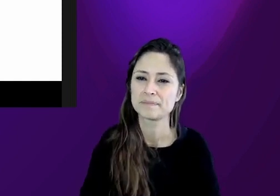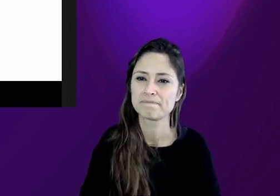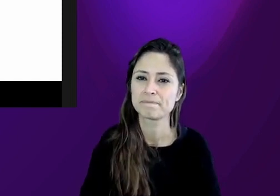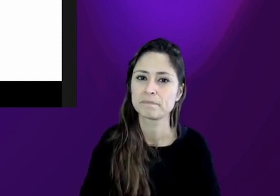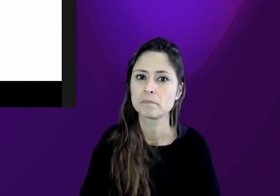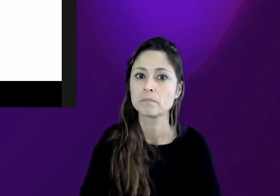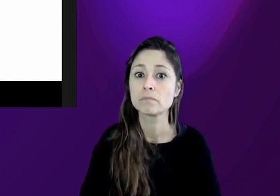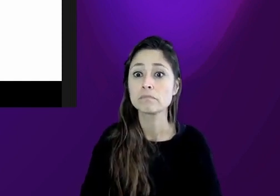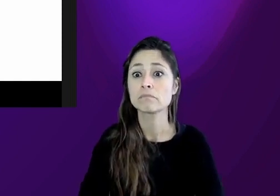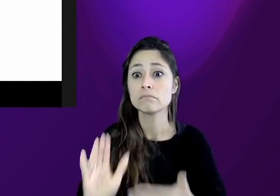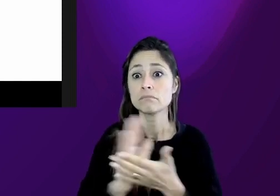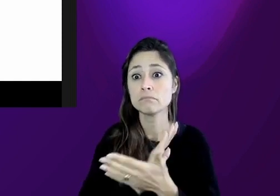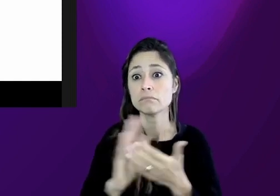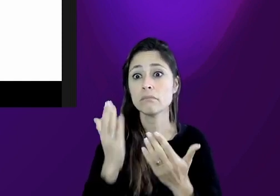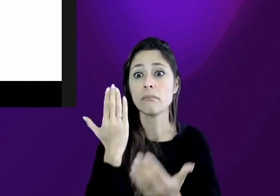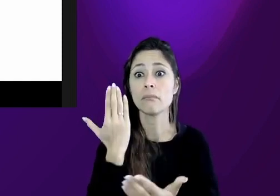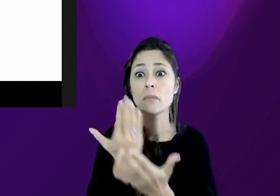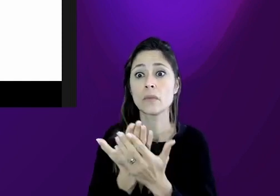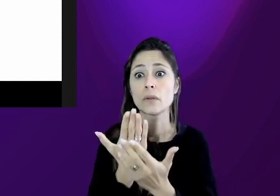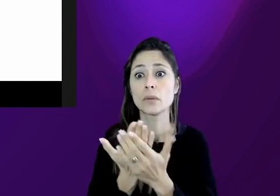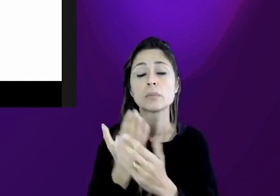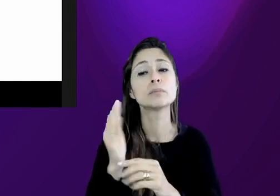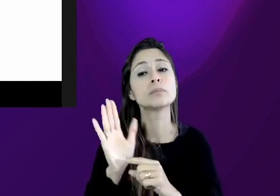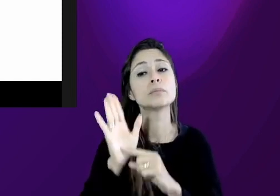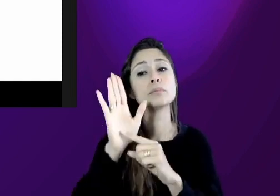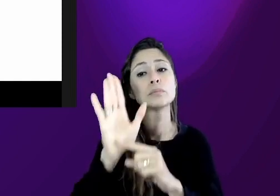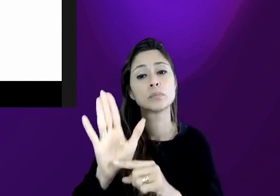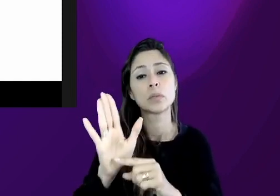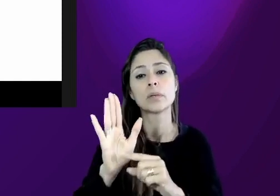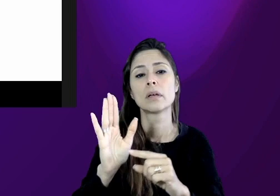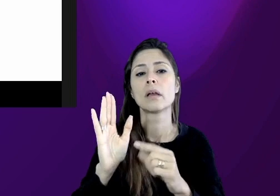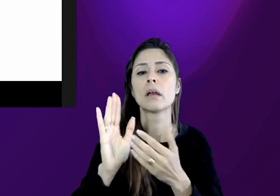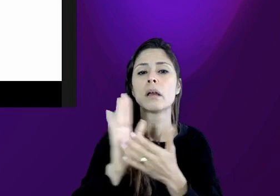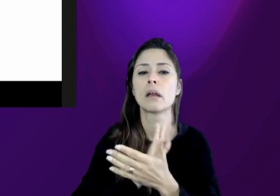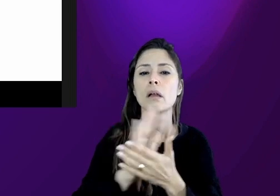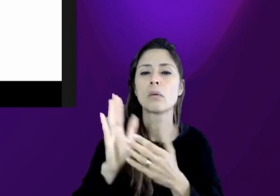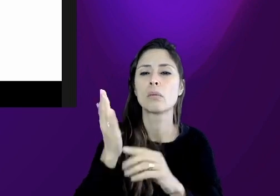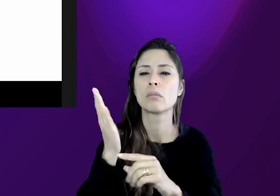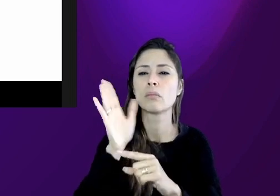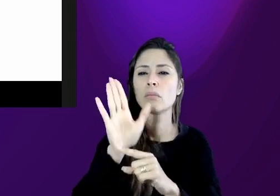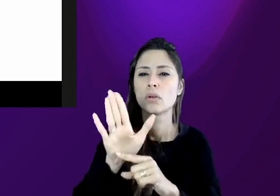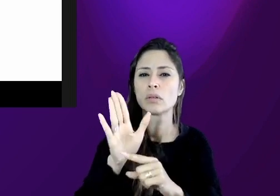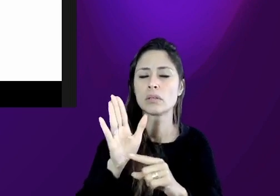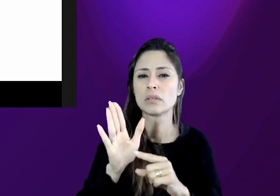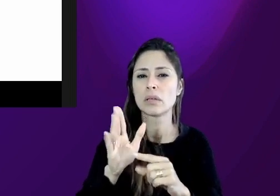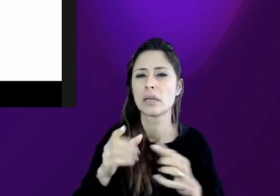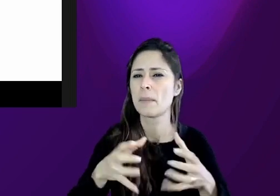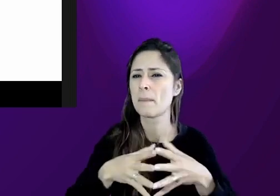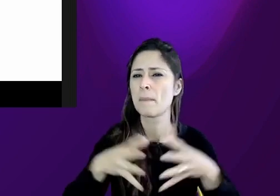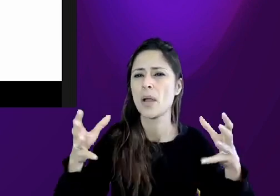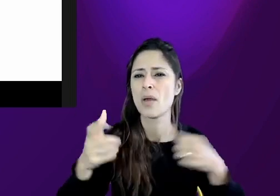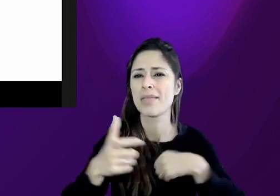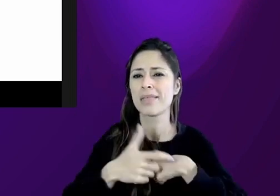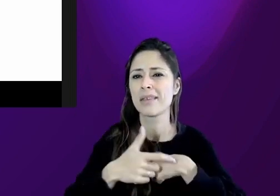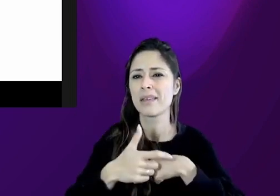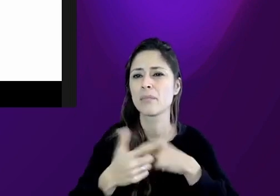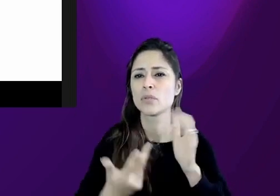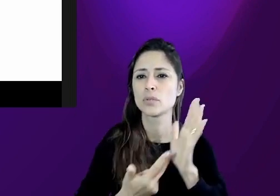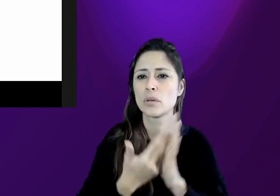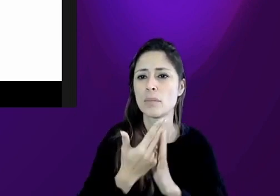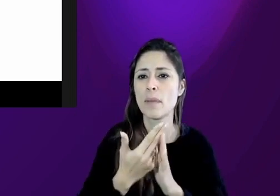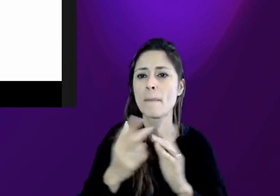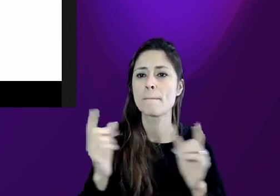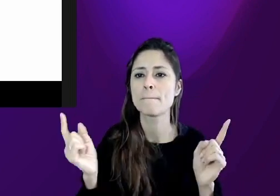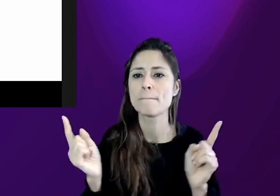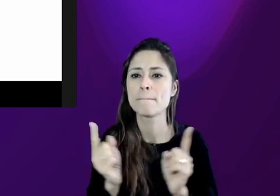Alguns estudos demonstram ainda, aí sim, com significância estatística, um maior tempo cirúrgico, porém com um menor tempo de redução